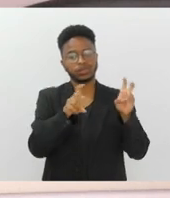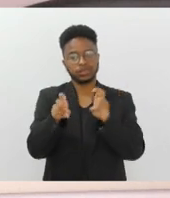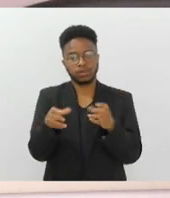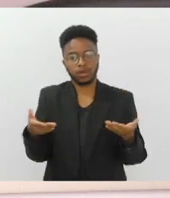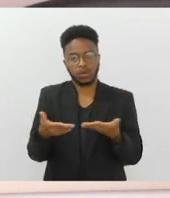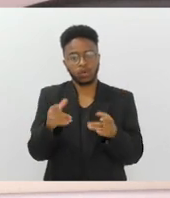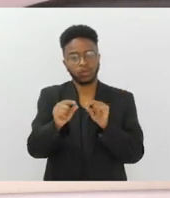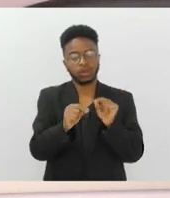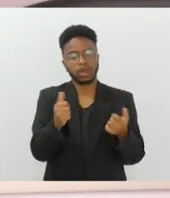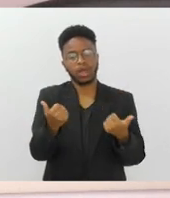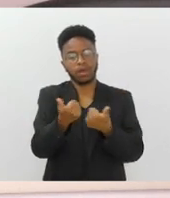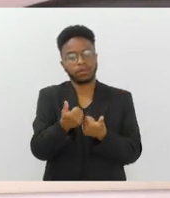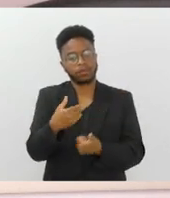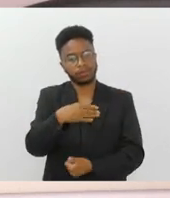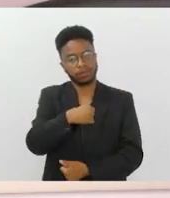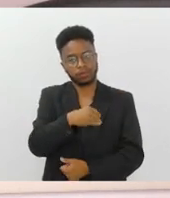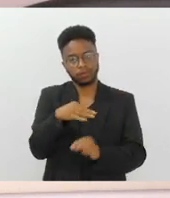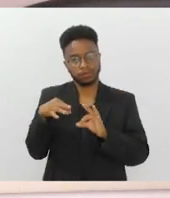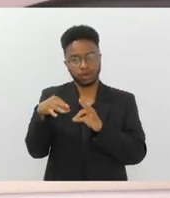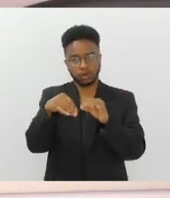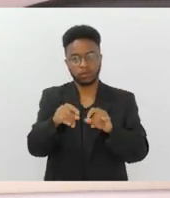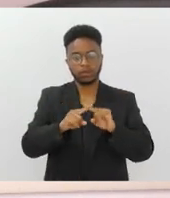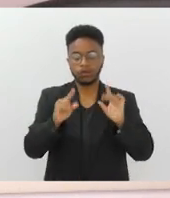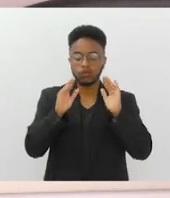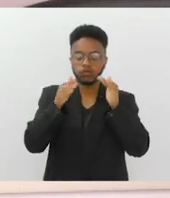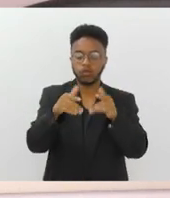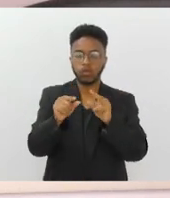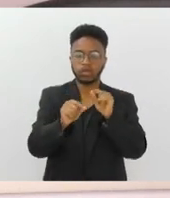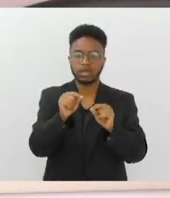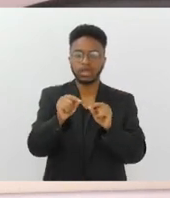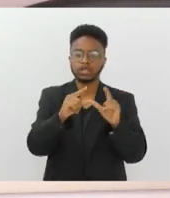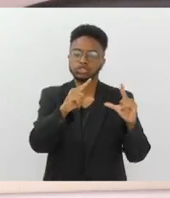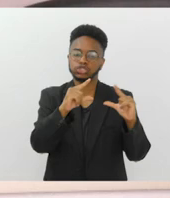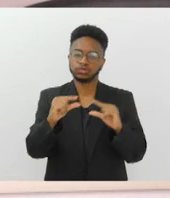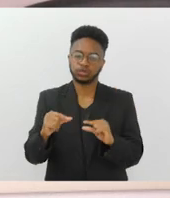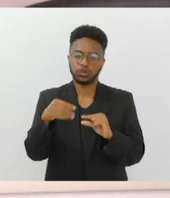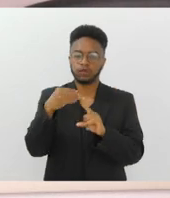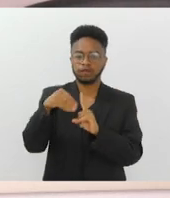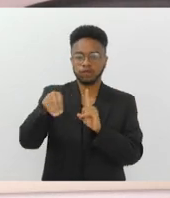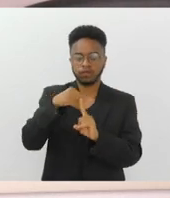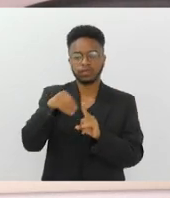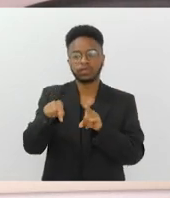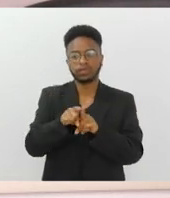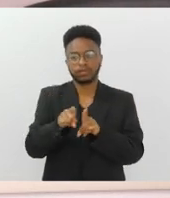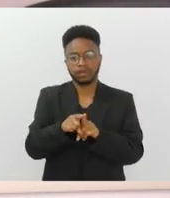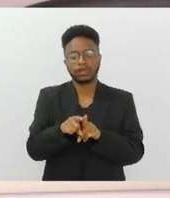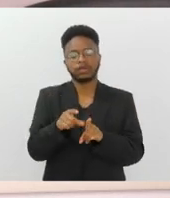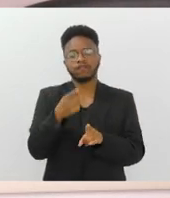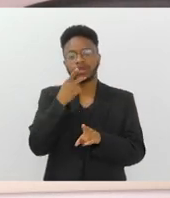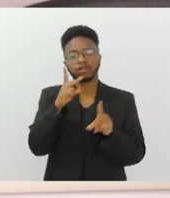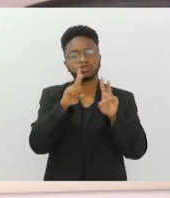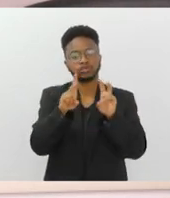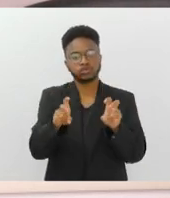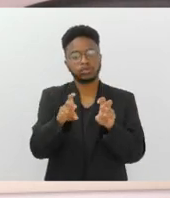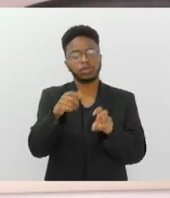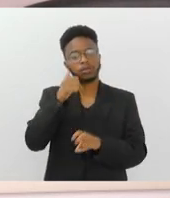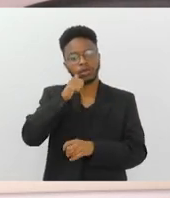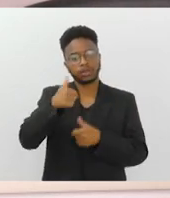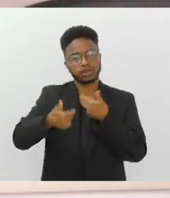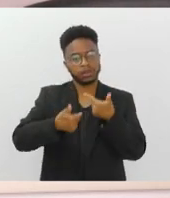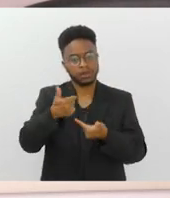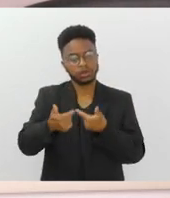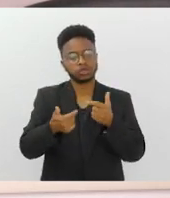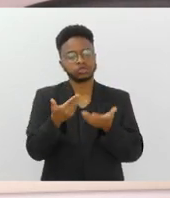apoio à amamentação para todos, com foco na redução de vulnerabilidades. Já citamos aqui mulheres trabalhadoras, estudantes,